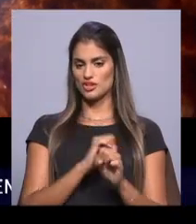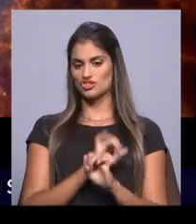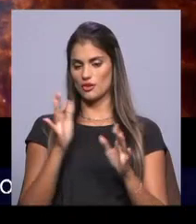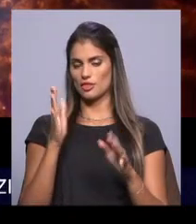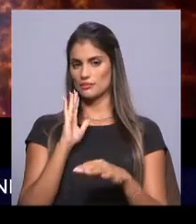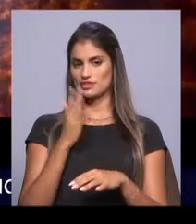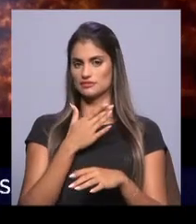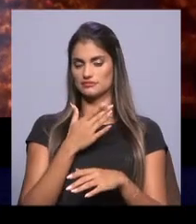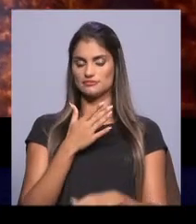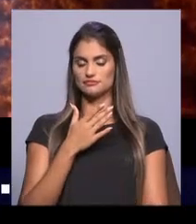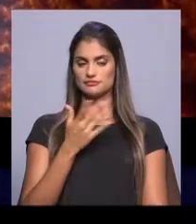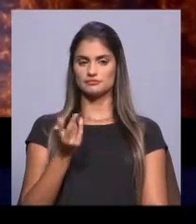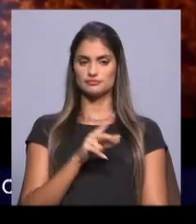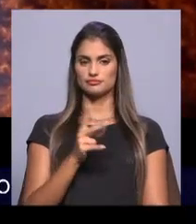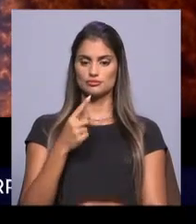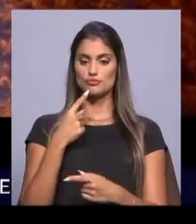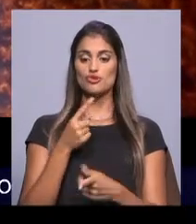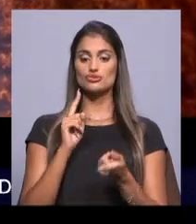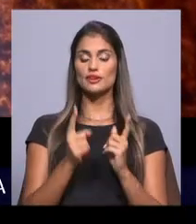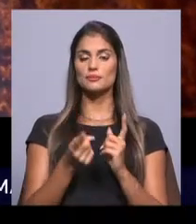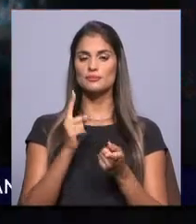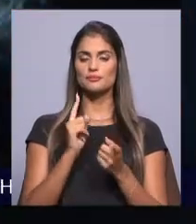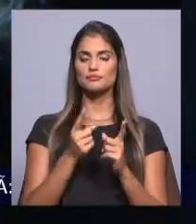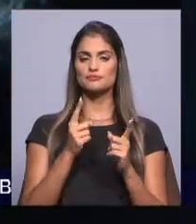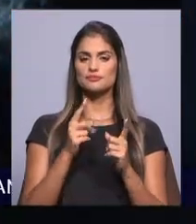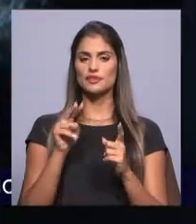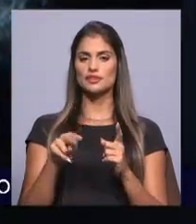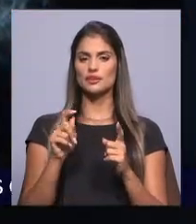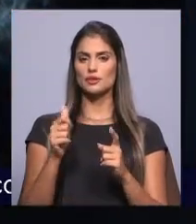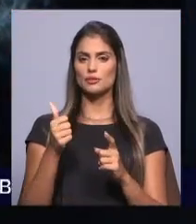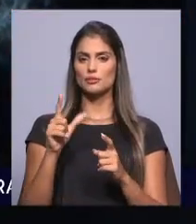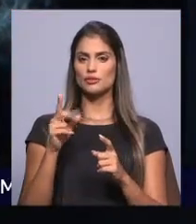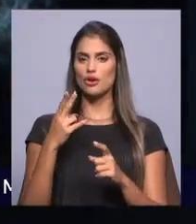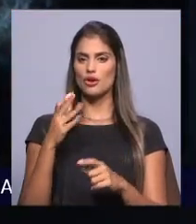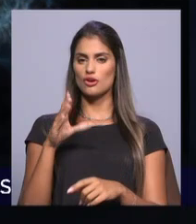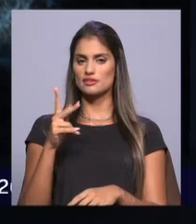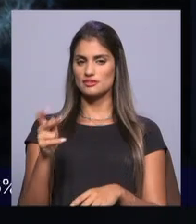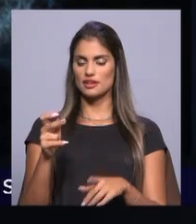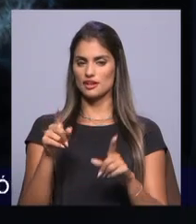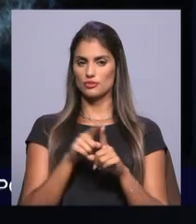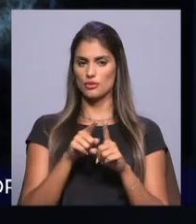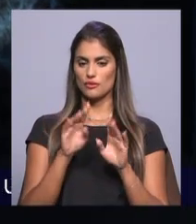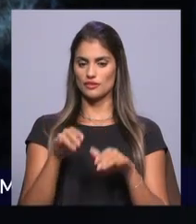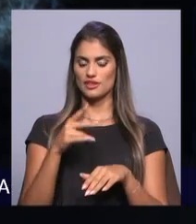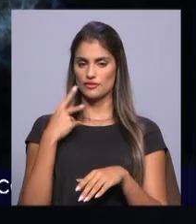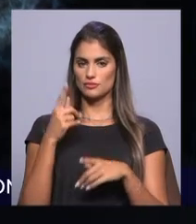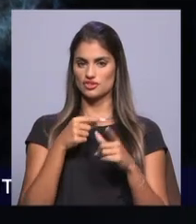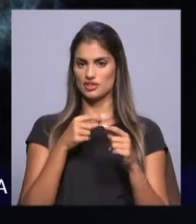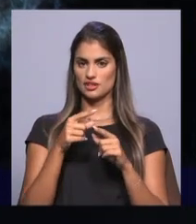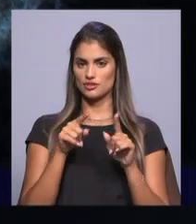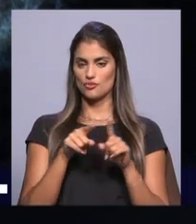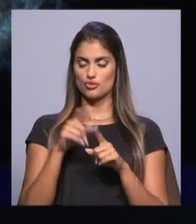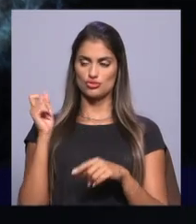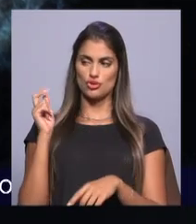só simplificando. Então o que é que isto nos mostra? Isto é uma nebulosa planetária, ou seja, é o final da vida de uma estrela como o nosso Sol